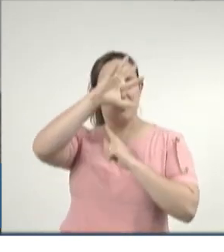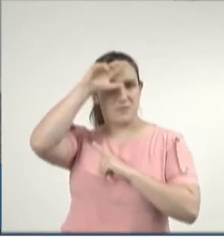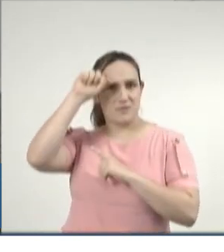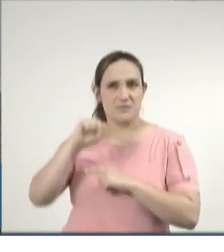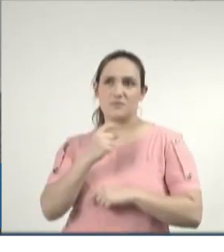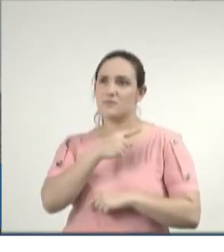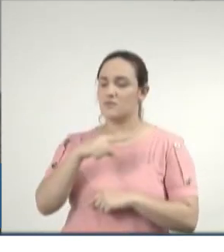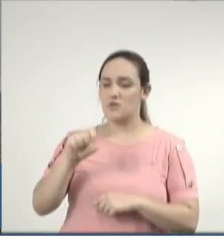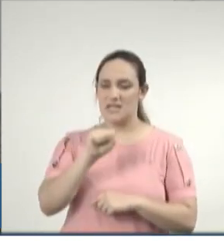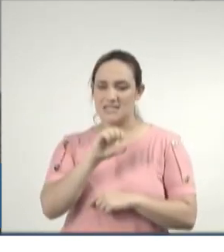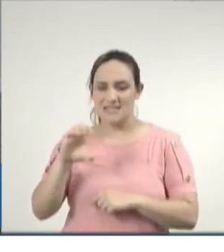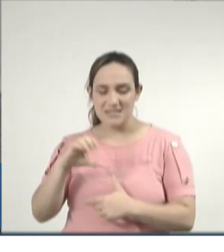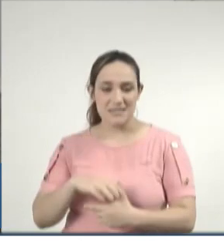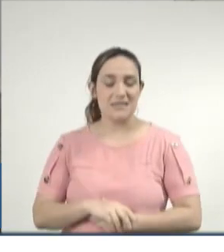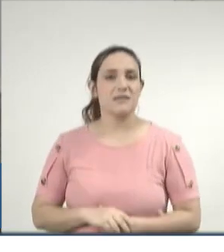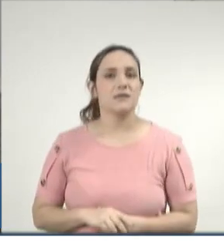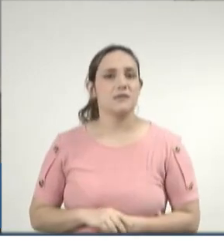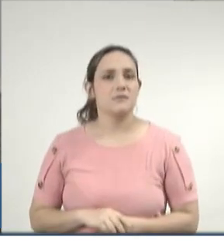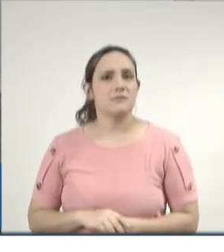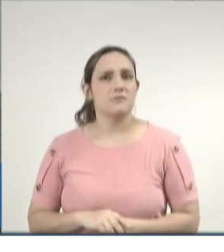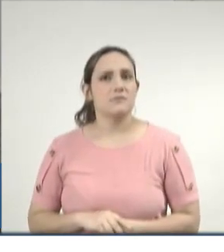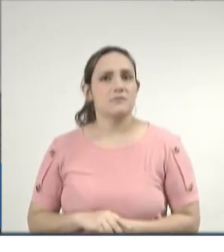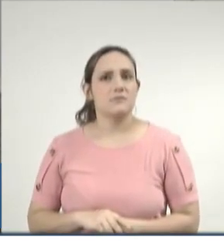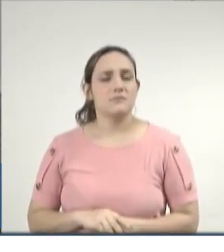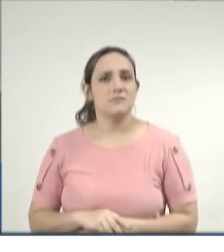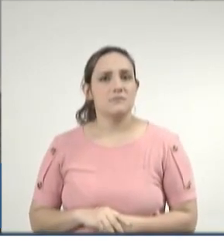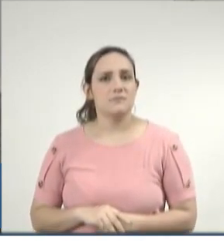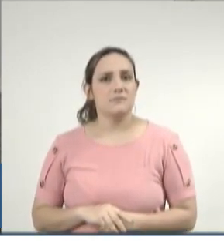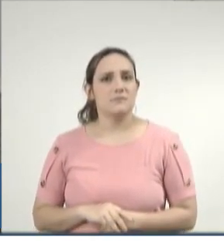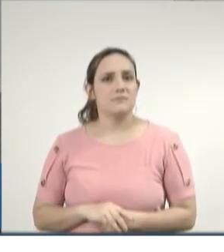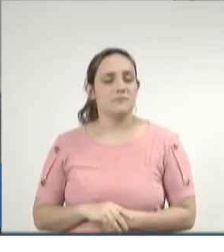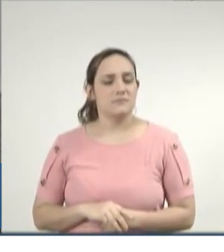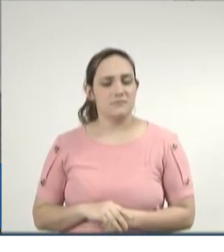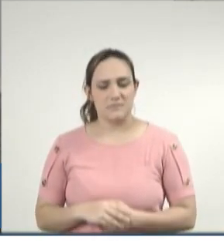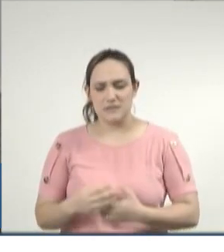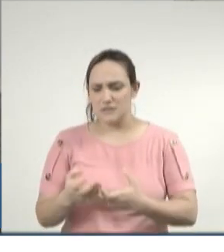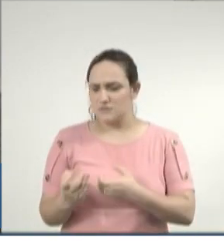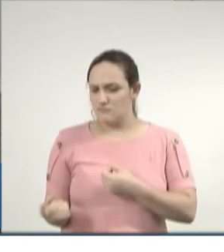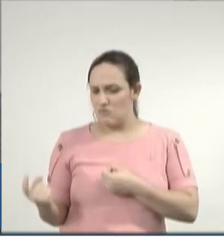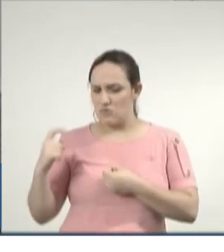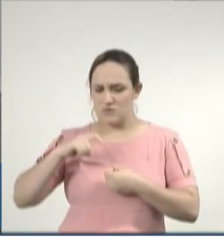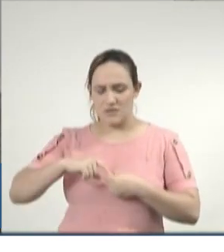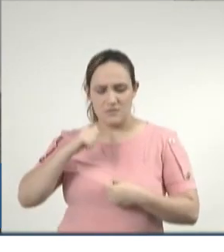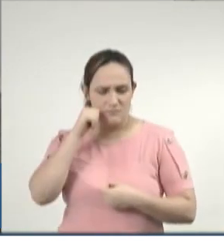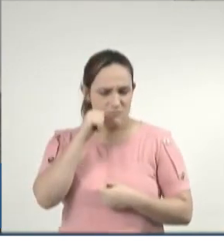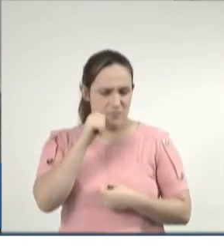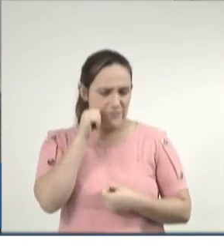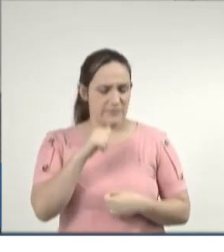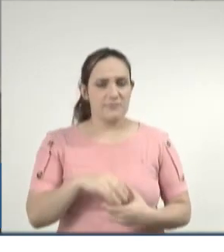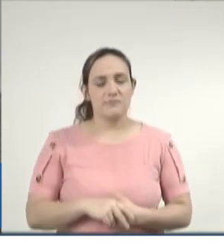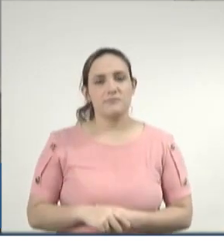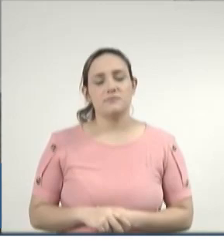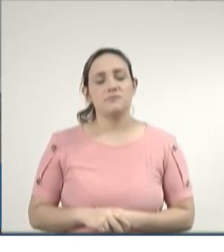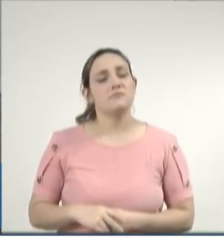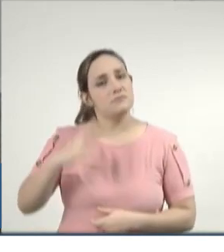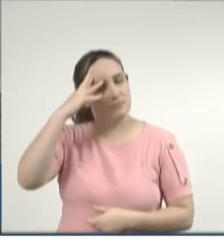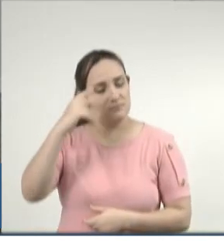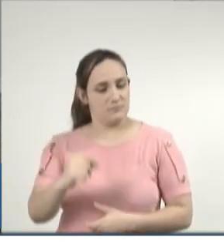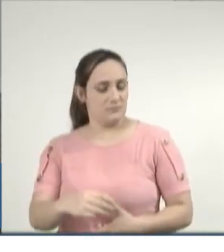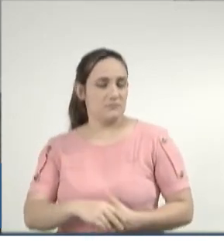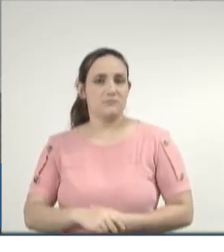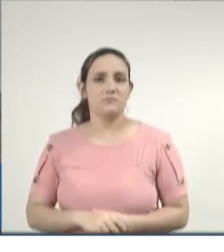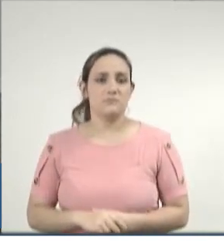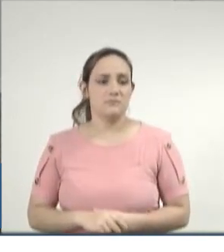Santa Catarina, né? E aí ela quis resgatar uma condição dela de mulher, de viver uma experiência nova. E ela decidiu,